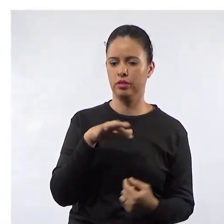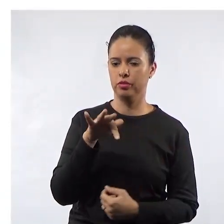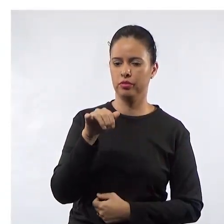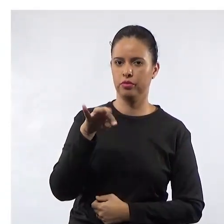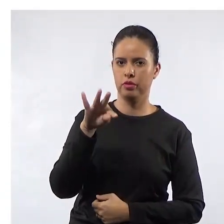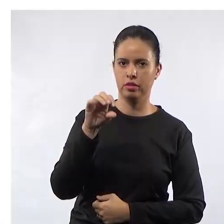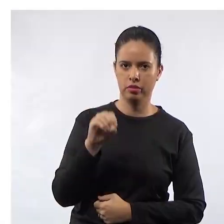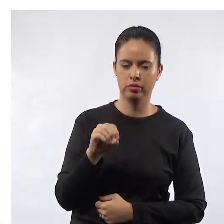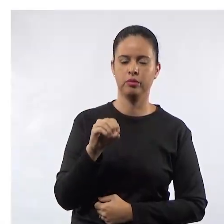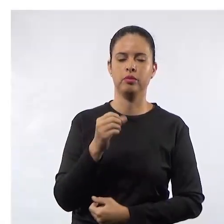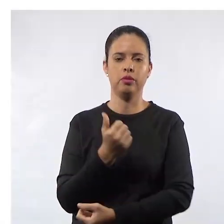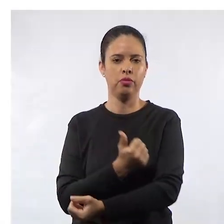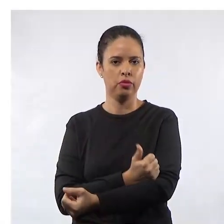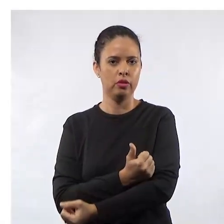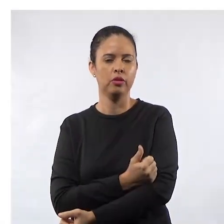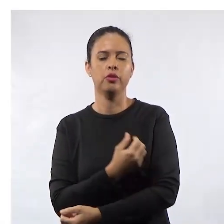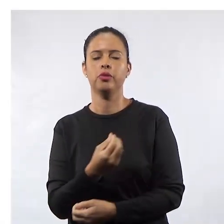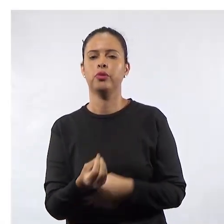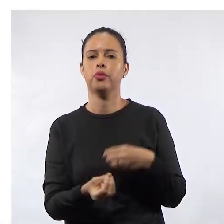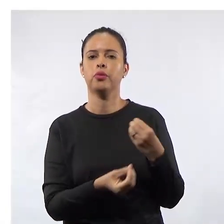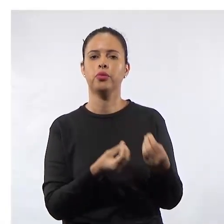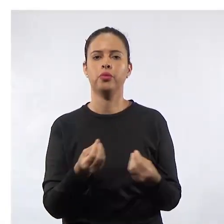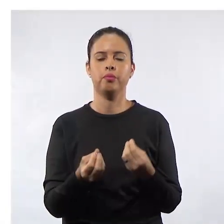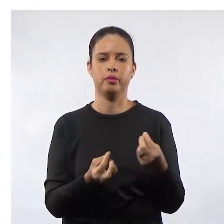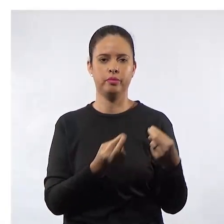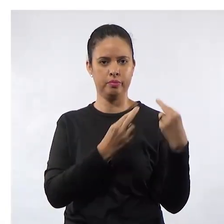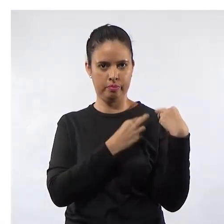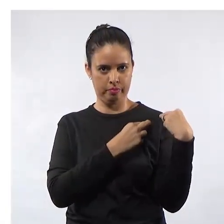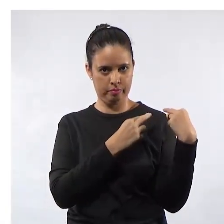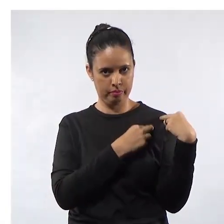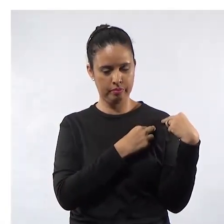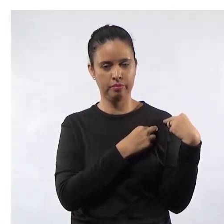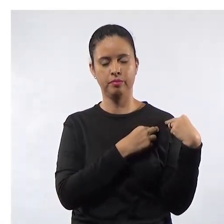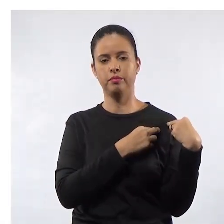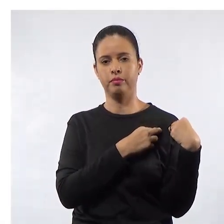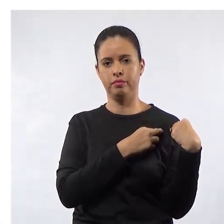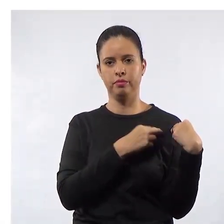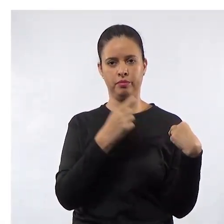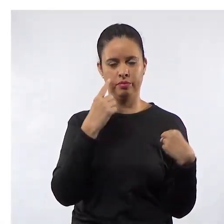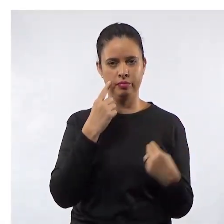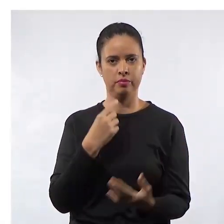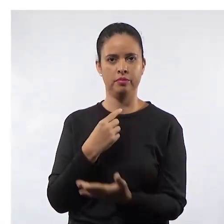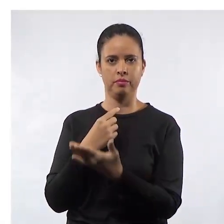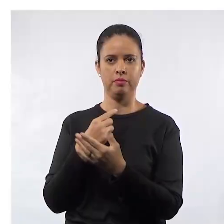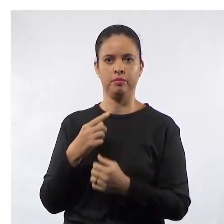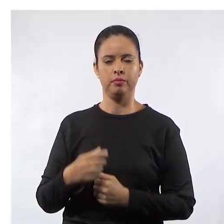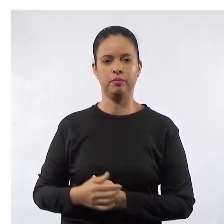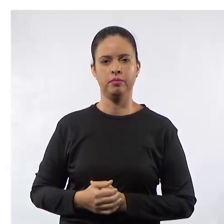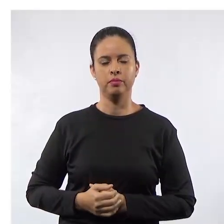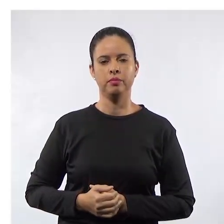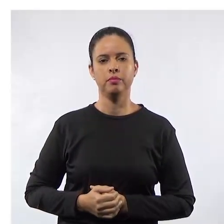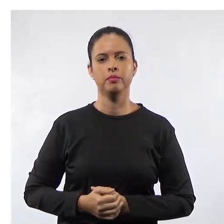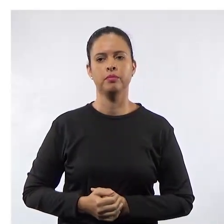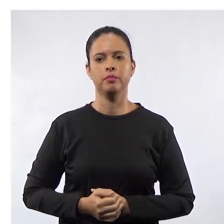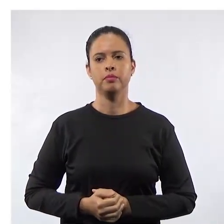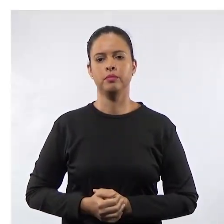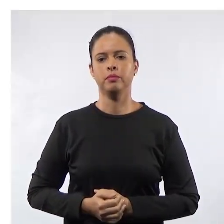o fato do produto, tem o vício, mas como fica a responsabilidade, né? Vamos ver, olha só.